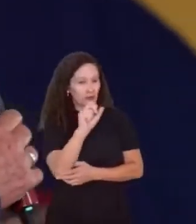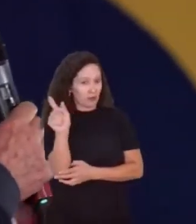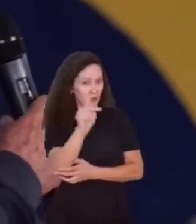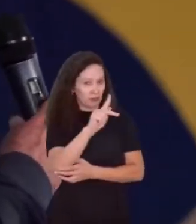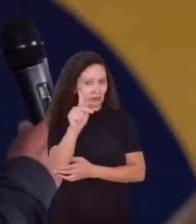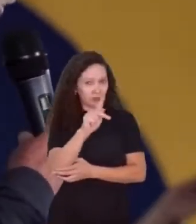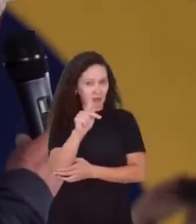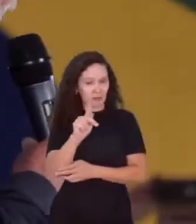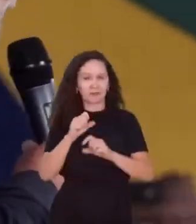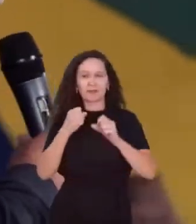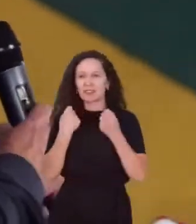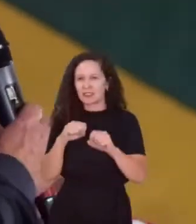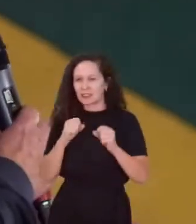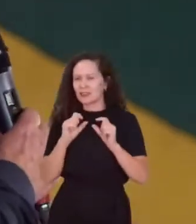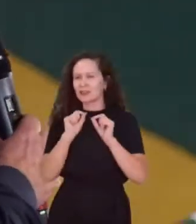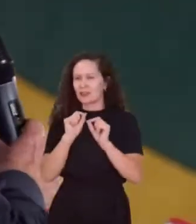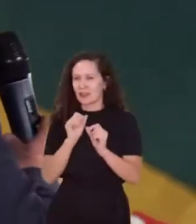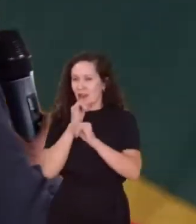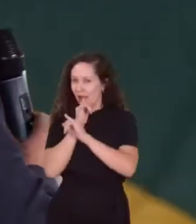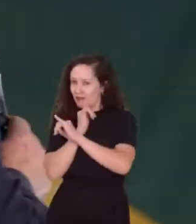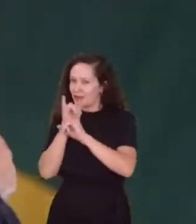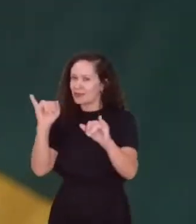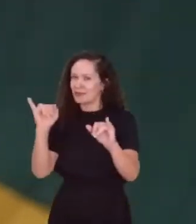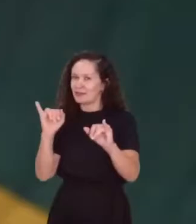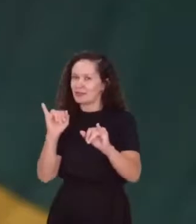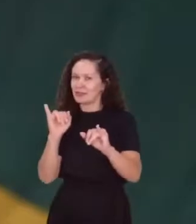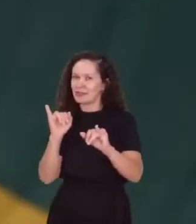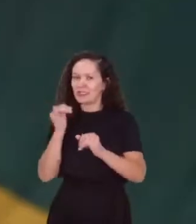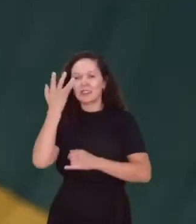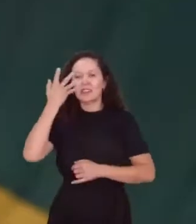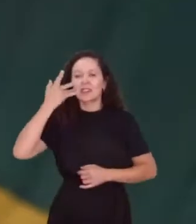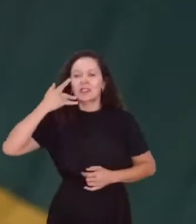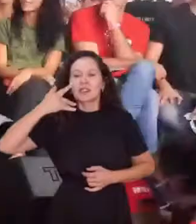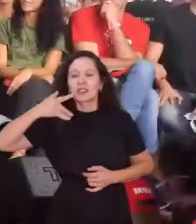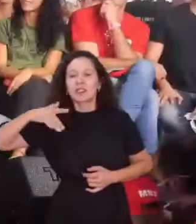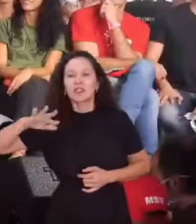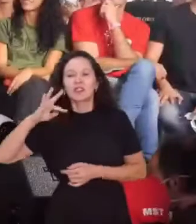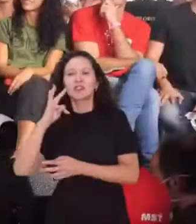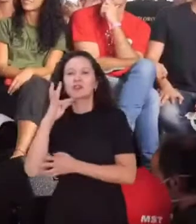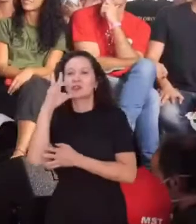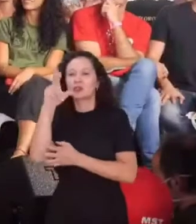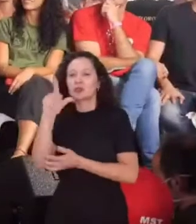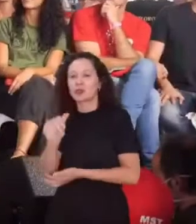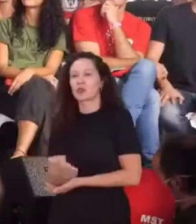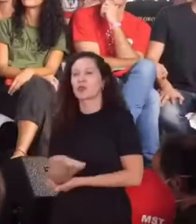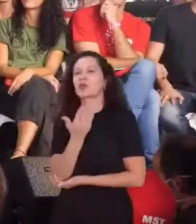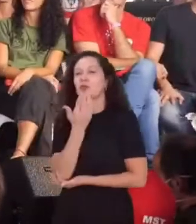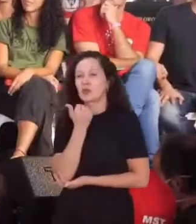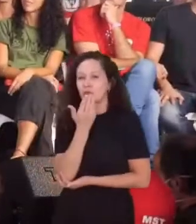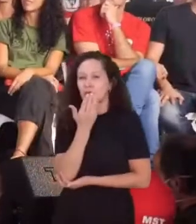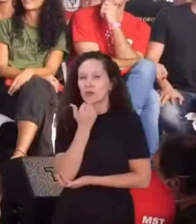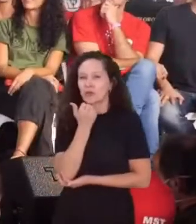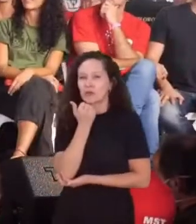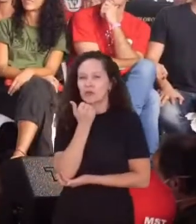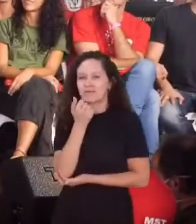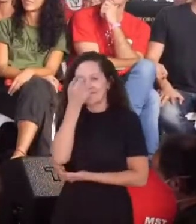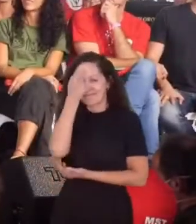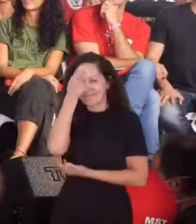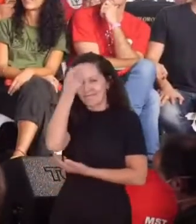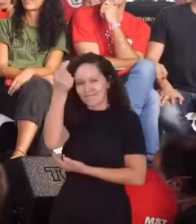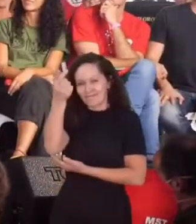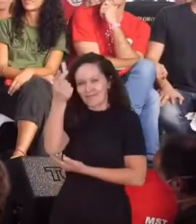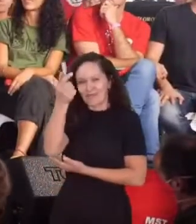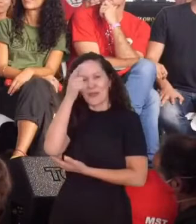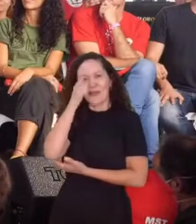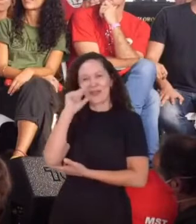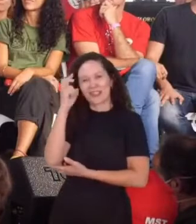que toda criança que come fica inteligente. Porque se a